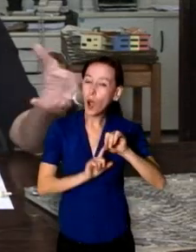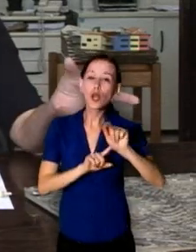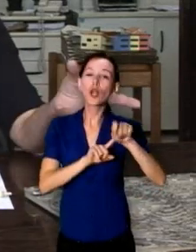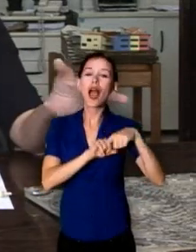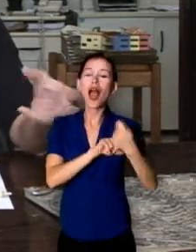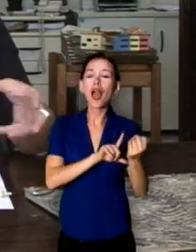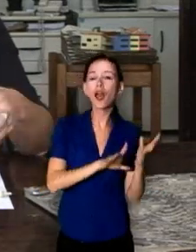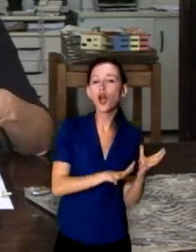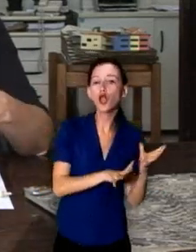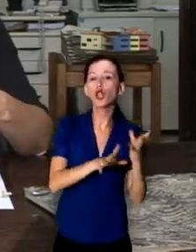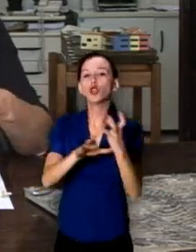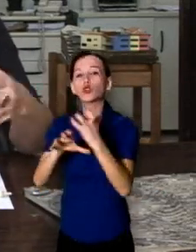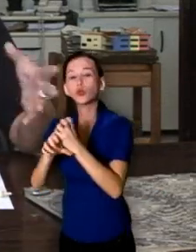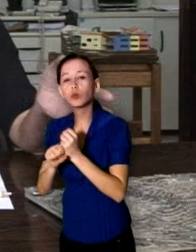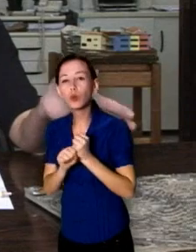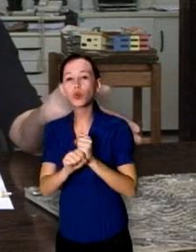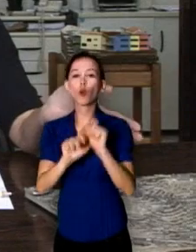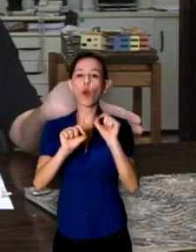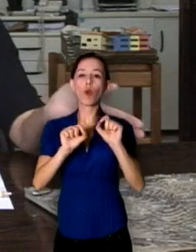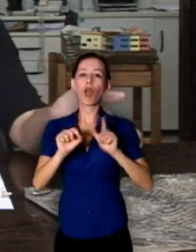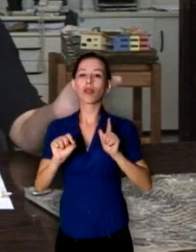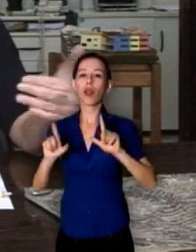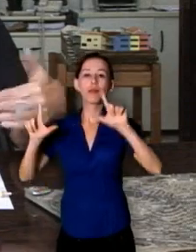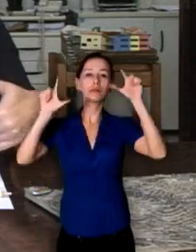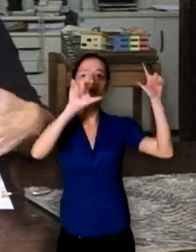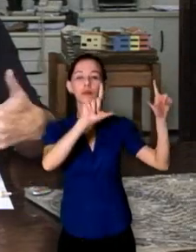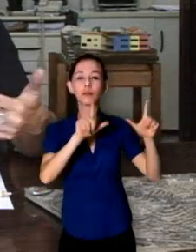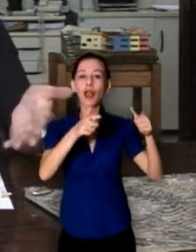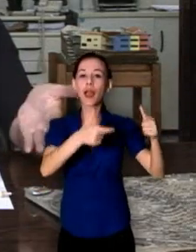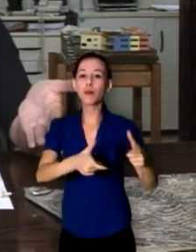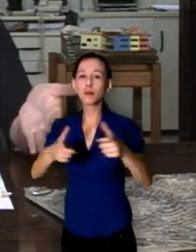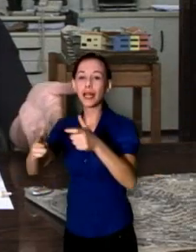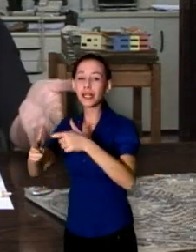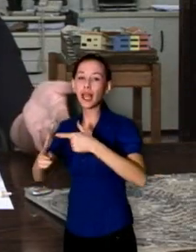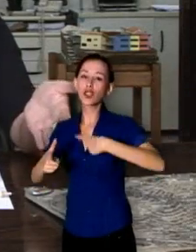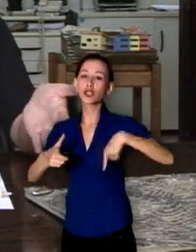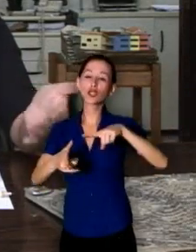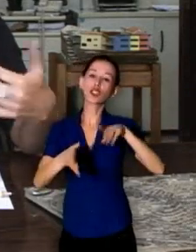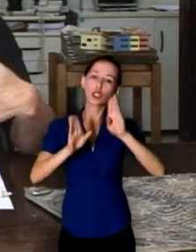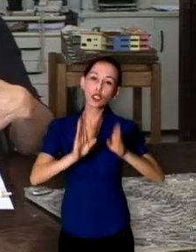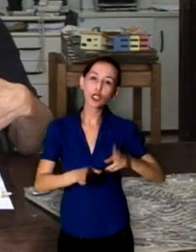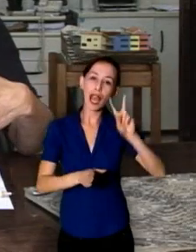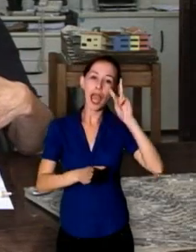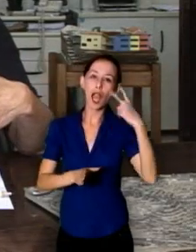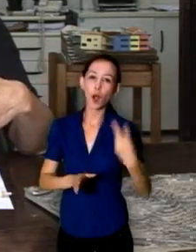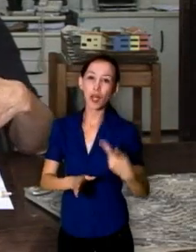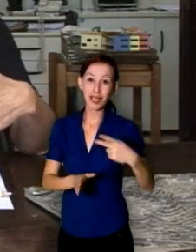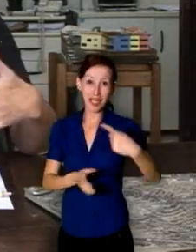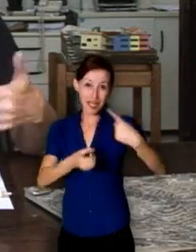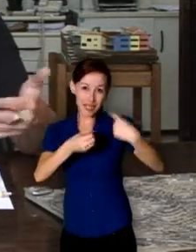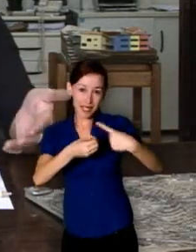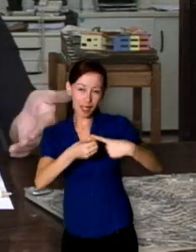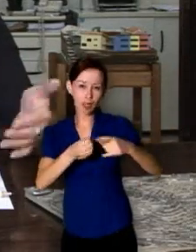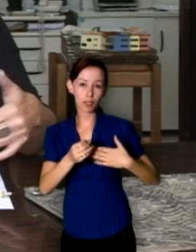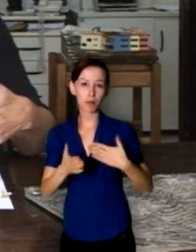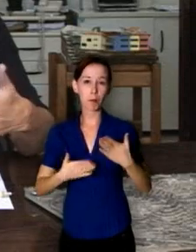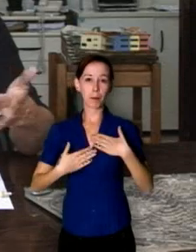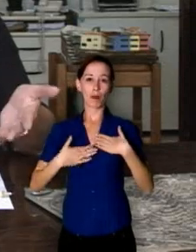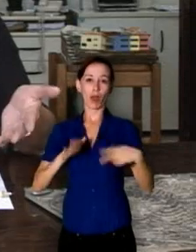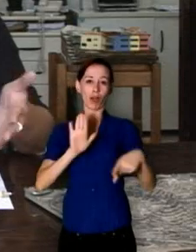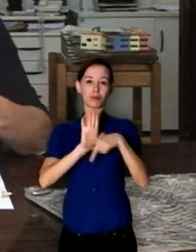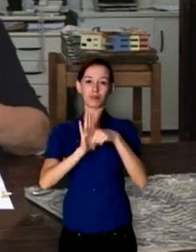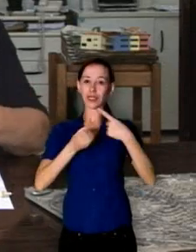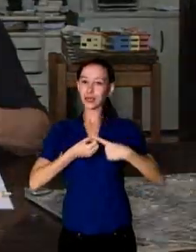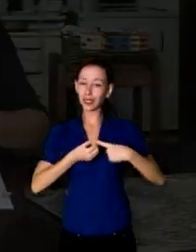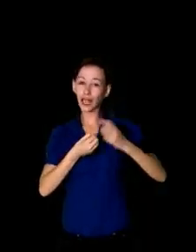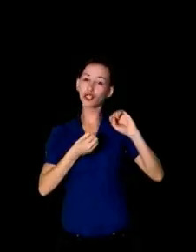daquelas intervenções e daquelas paisagens que fazem a gente reconhecer aquela cidade como nossa, ou aquela cidade como lugar